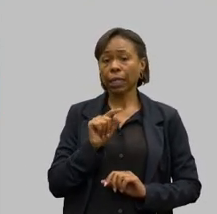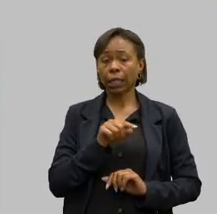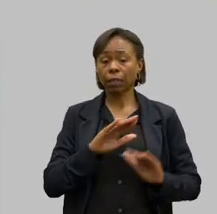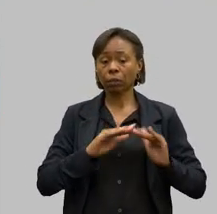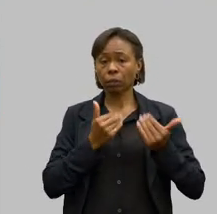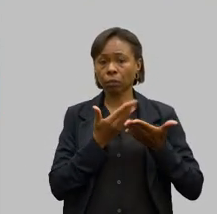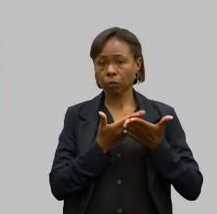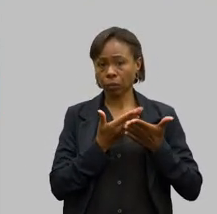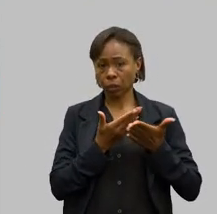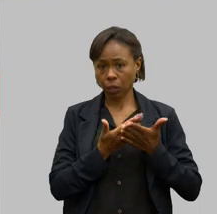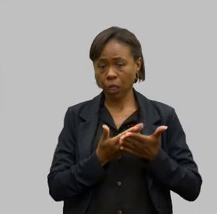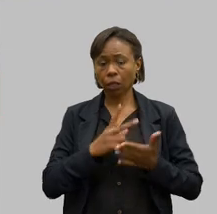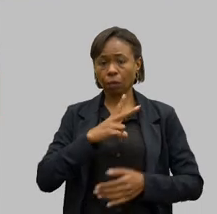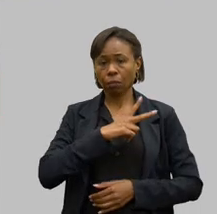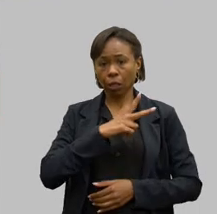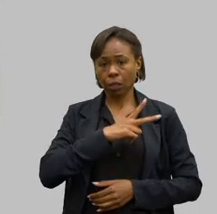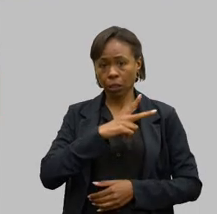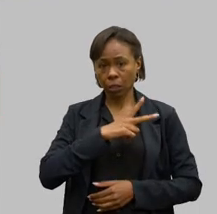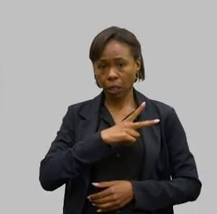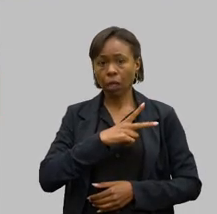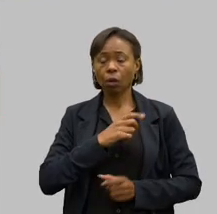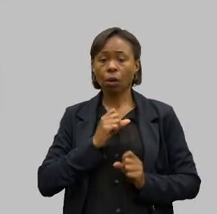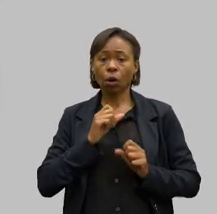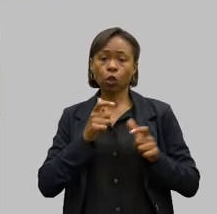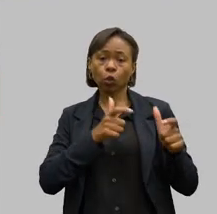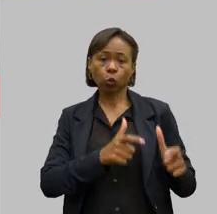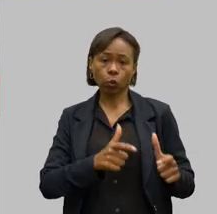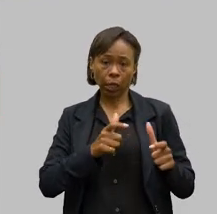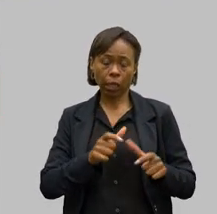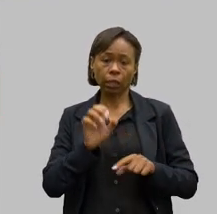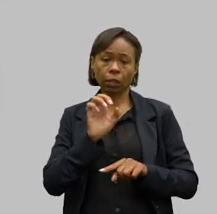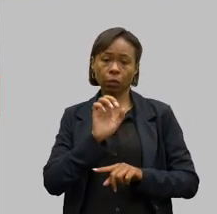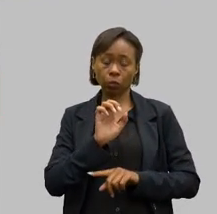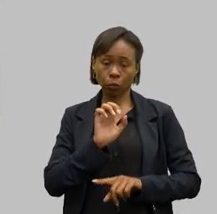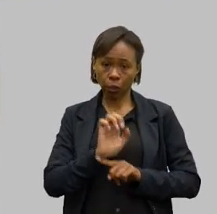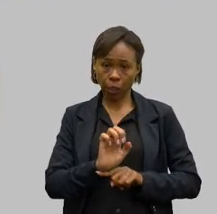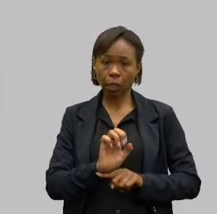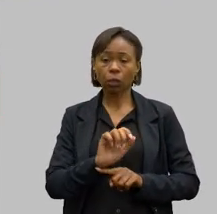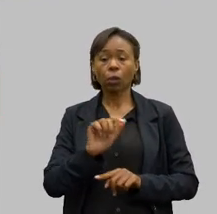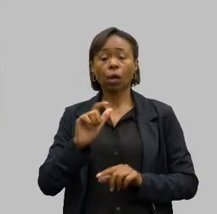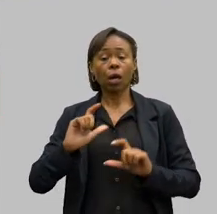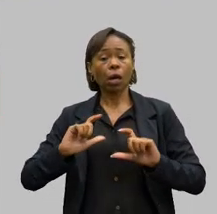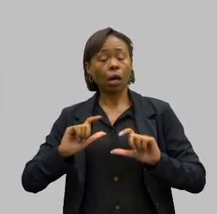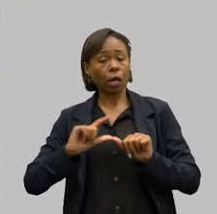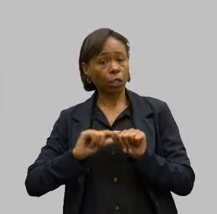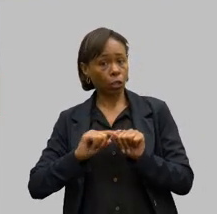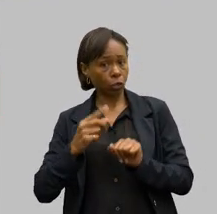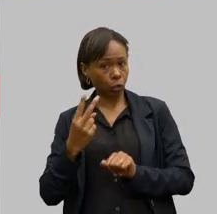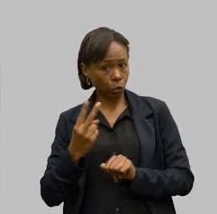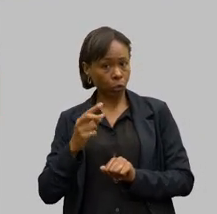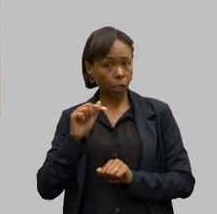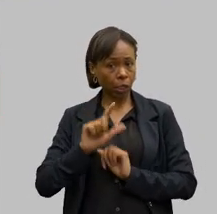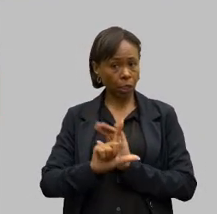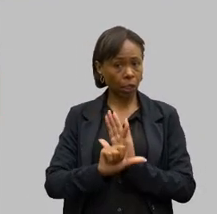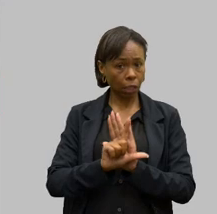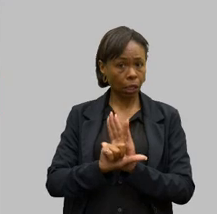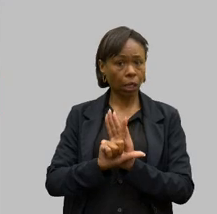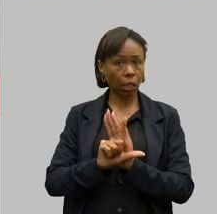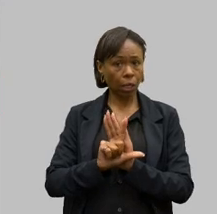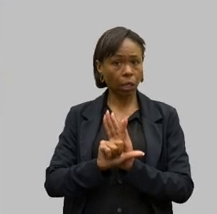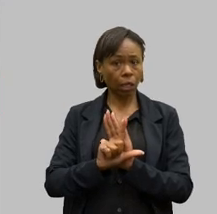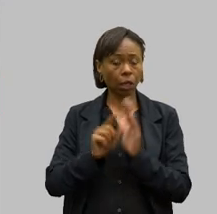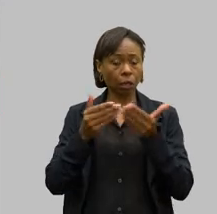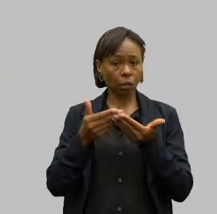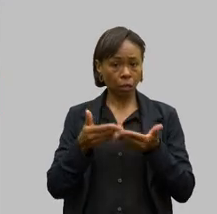ensino das redes privadas, municipal e federal localizados no Estado. artigo segundo, esta lei entre em vigor na data da sua